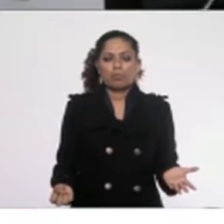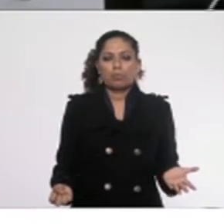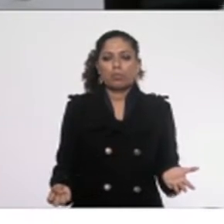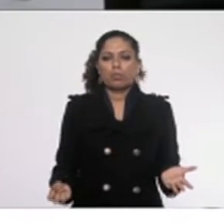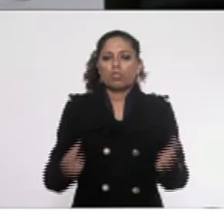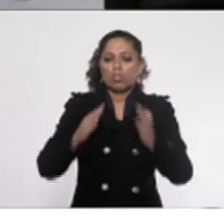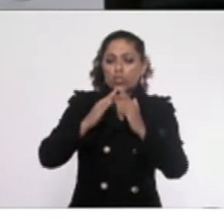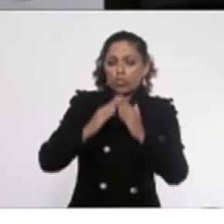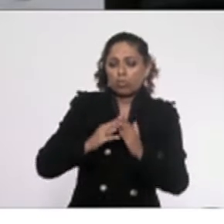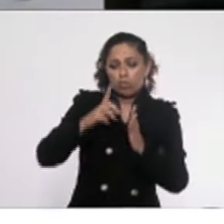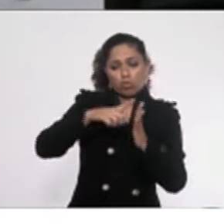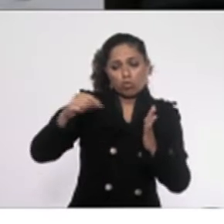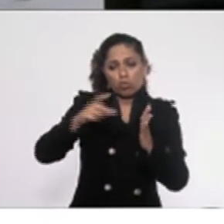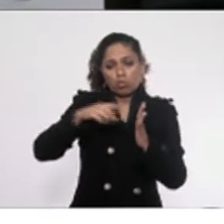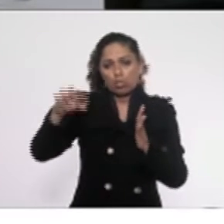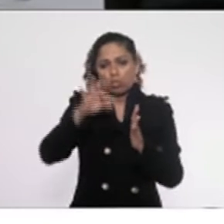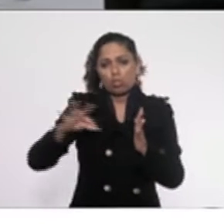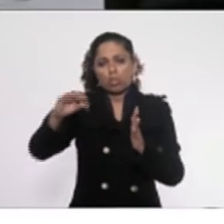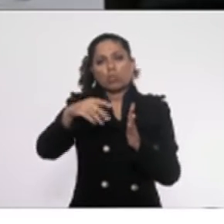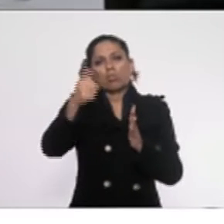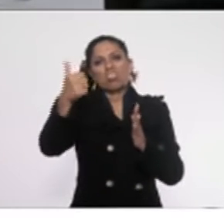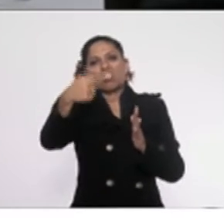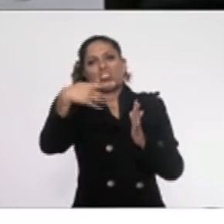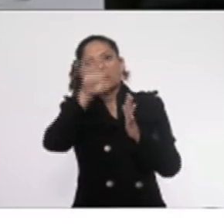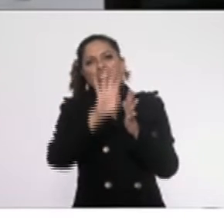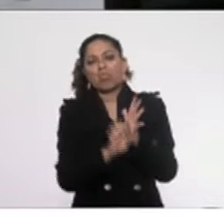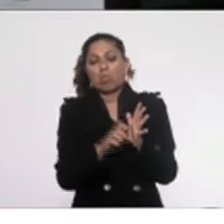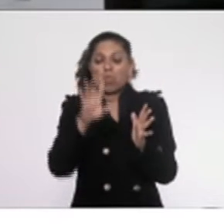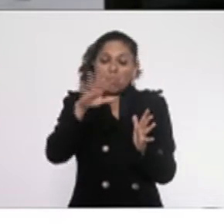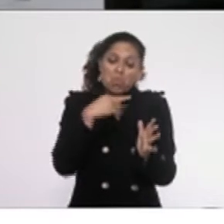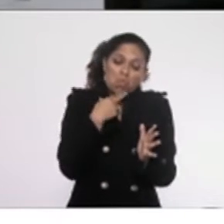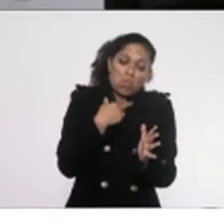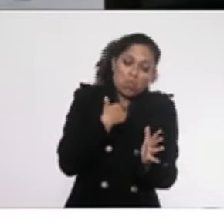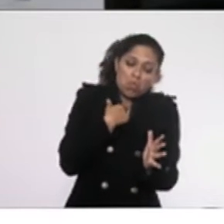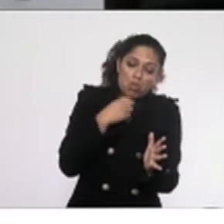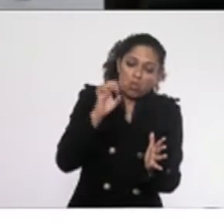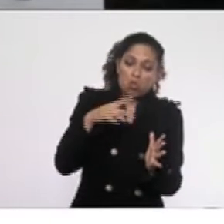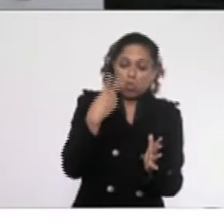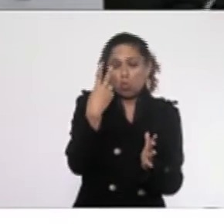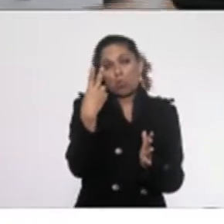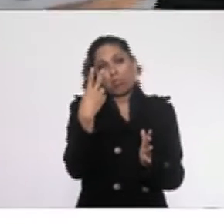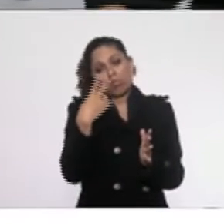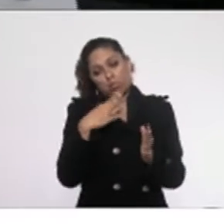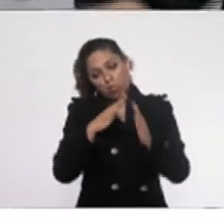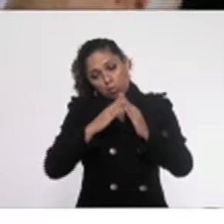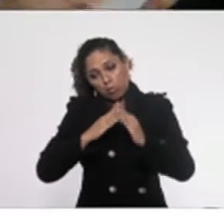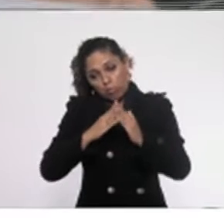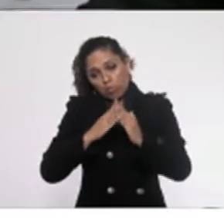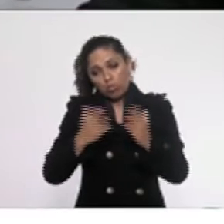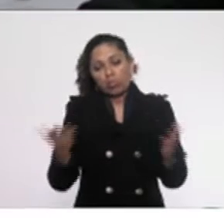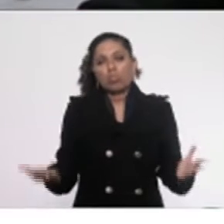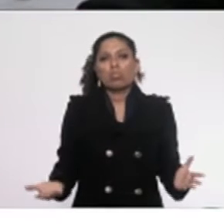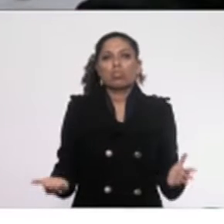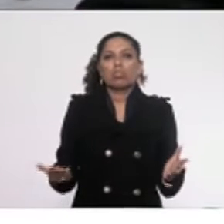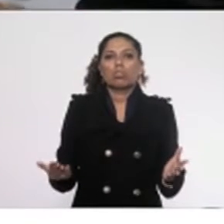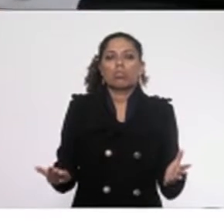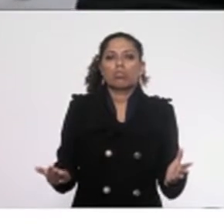de pedir destaque todas as 17. Mas como não pode, só pode 2, então eu pedi. Você